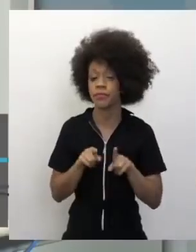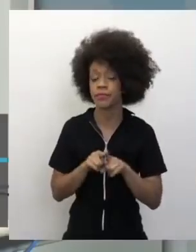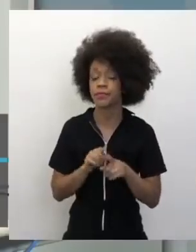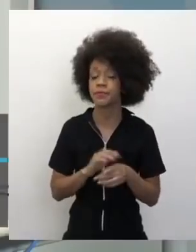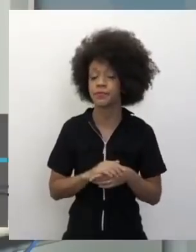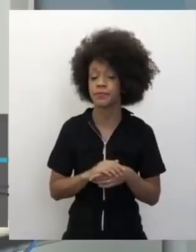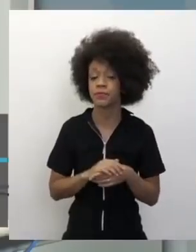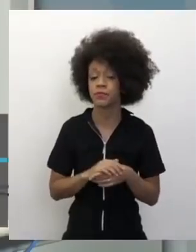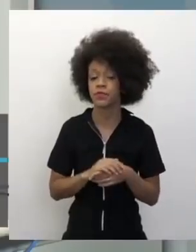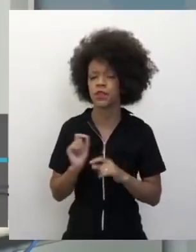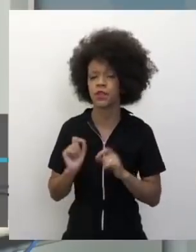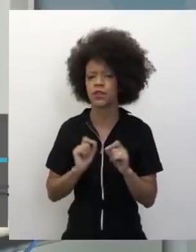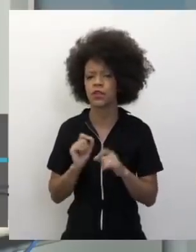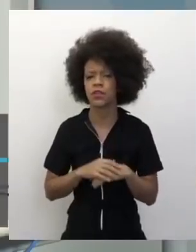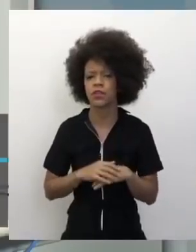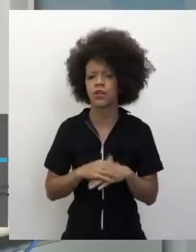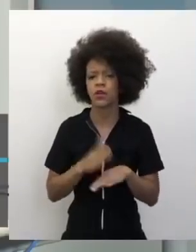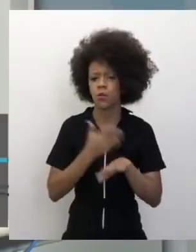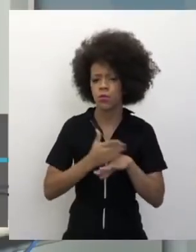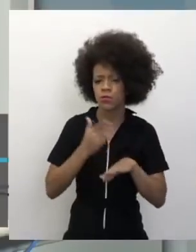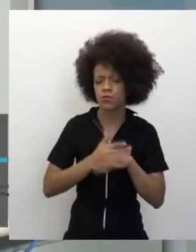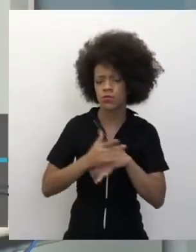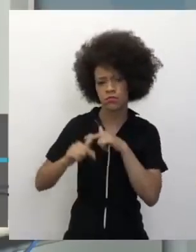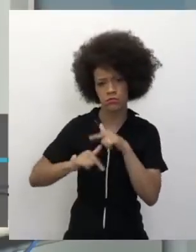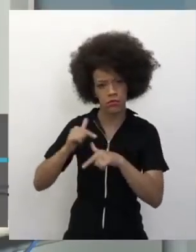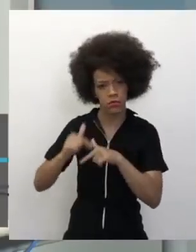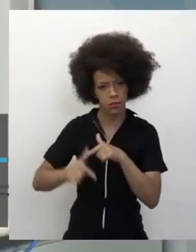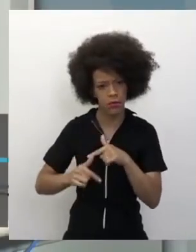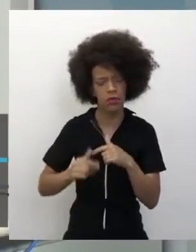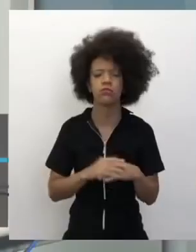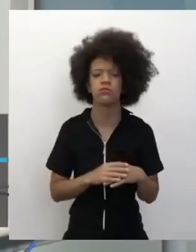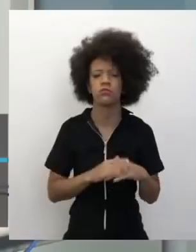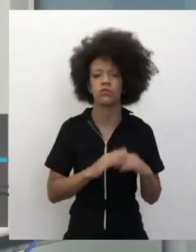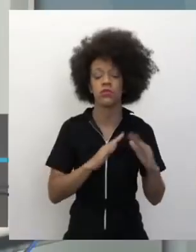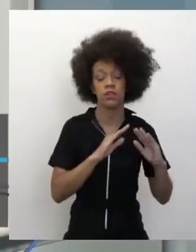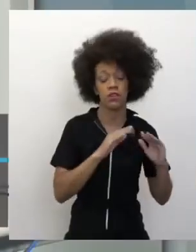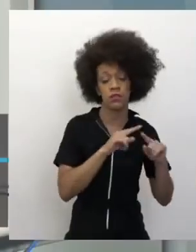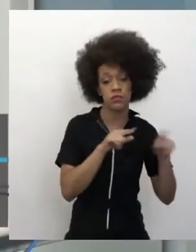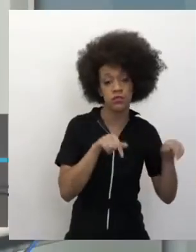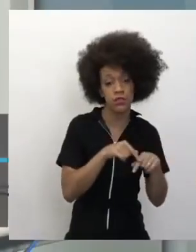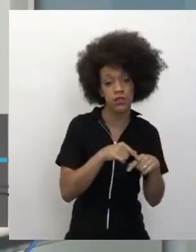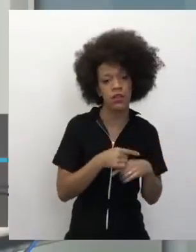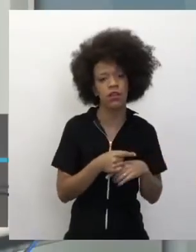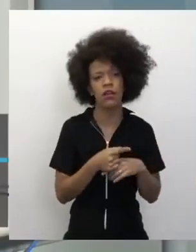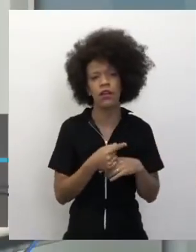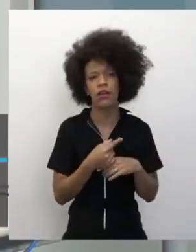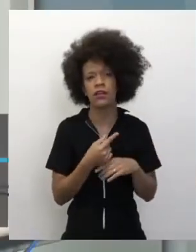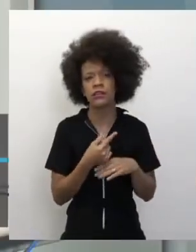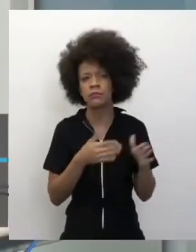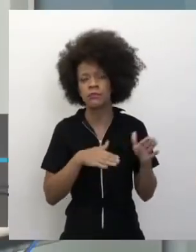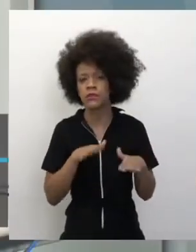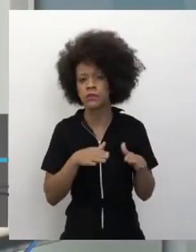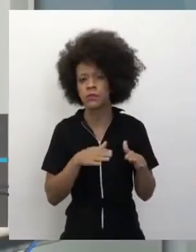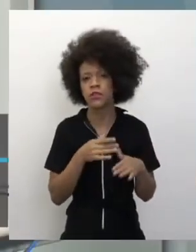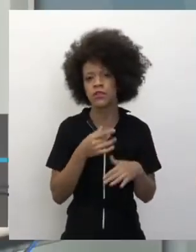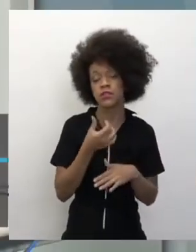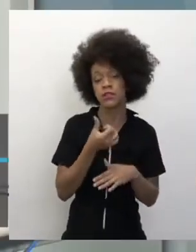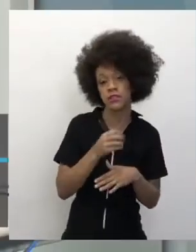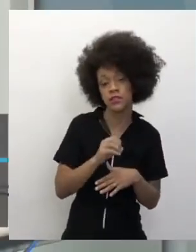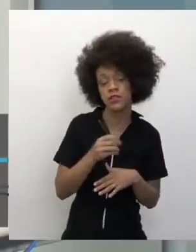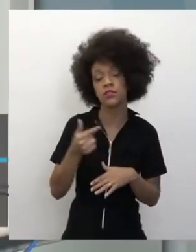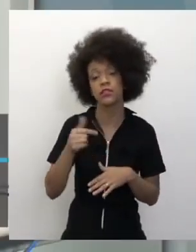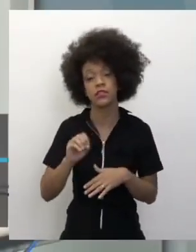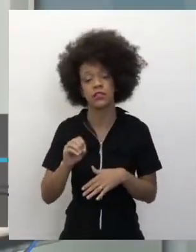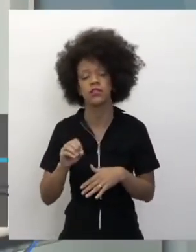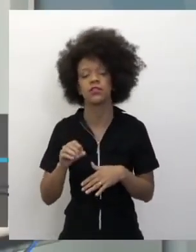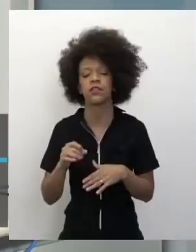mais. Alguém colocou rotina de trabalho e escritório. Década de 60, 70, vício de cigarro era quase obrigatório entre homens, principalmente uma rotina de